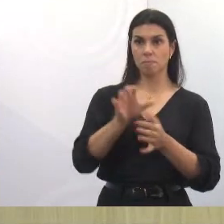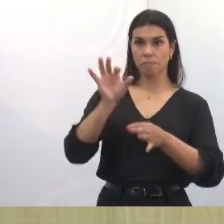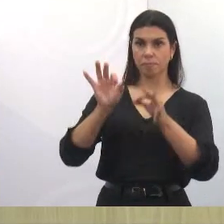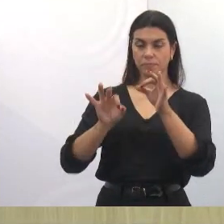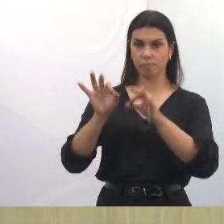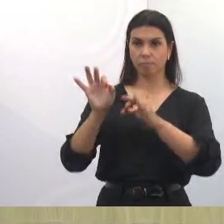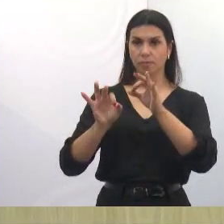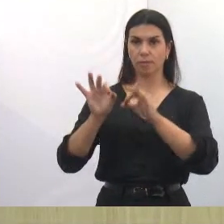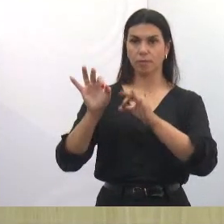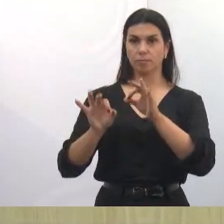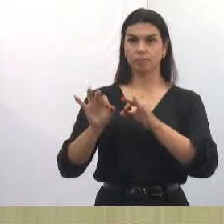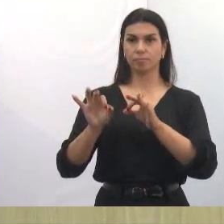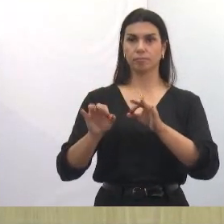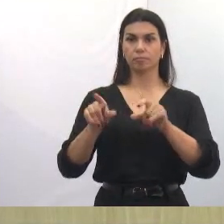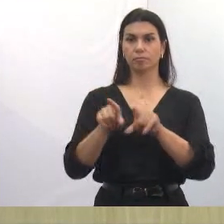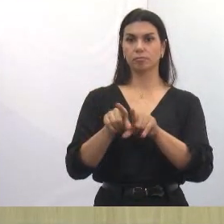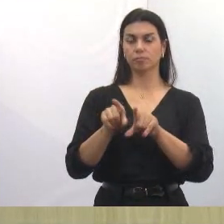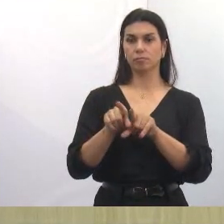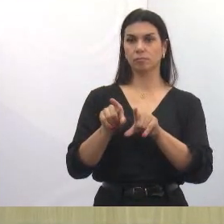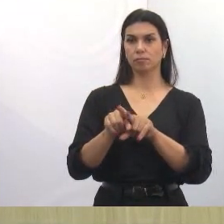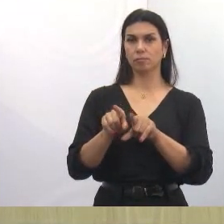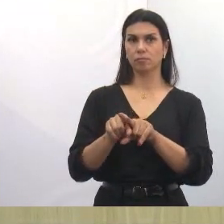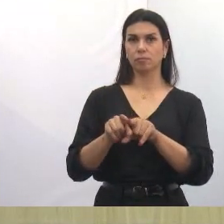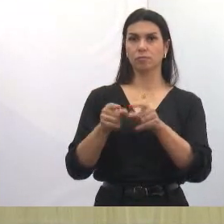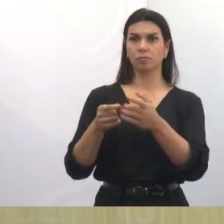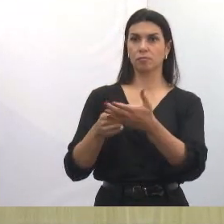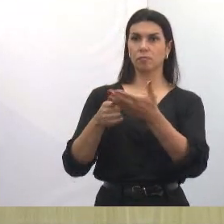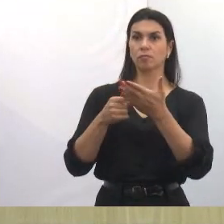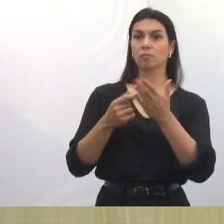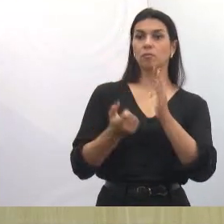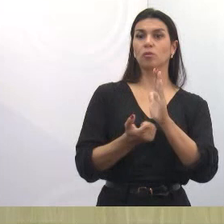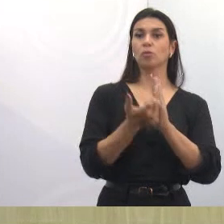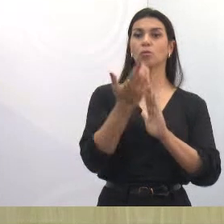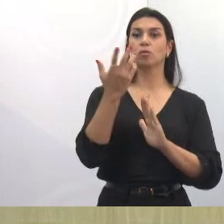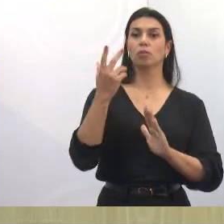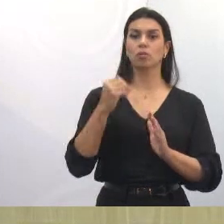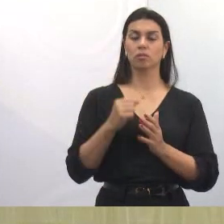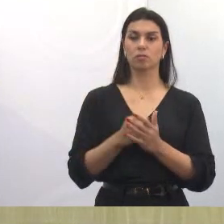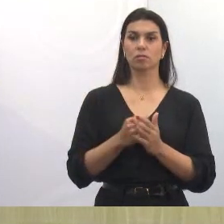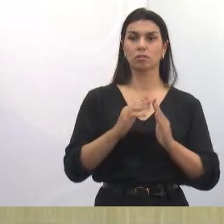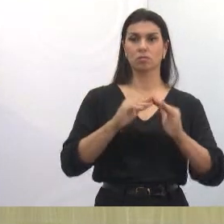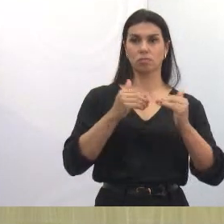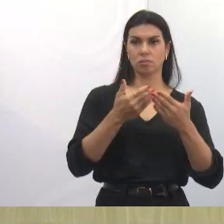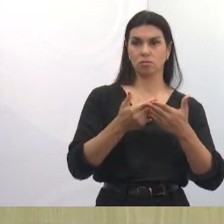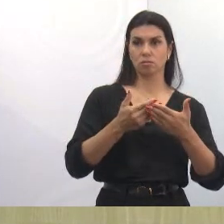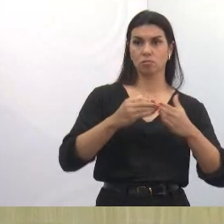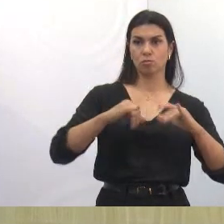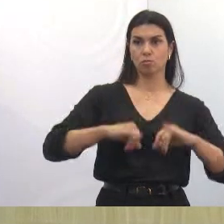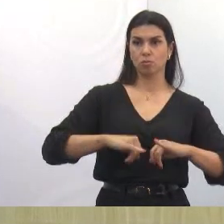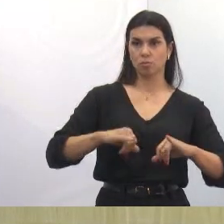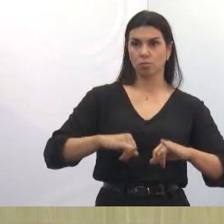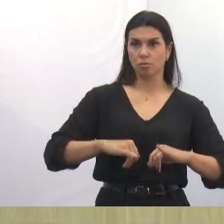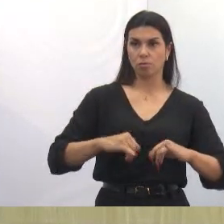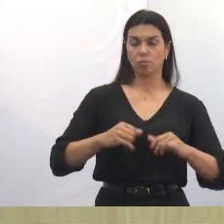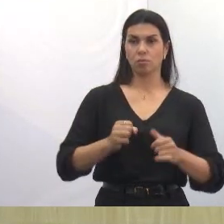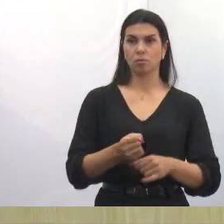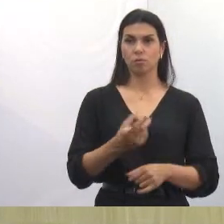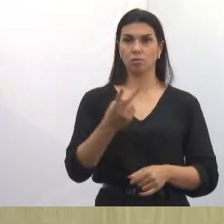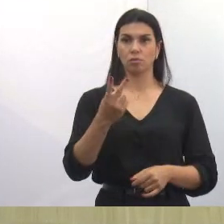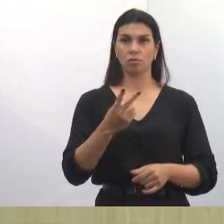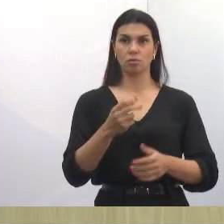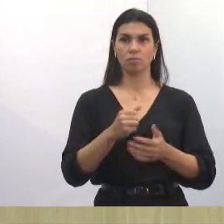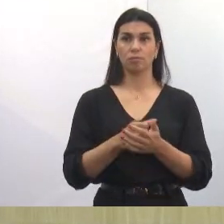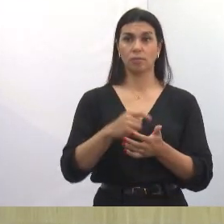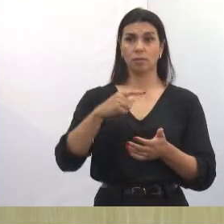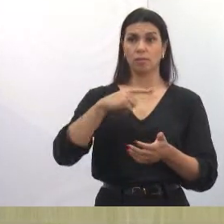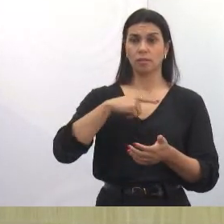justificar e descrever as unidades prejudicadas. 2. Há